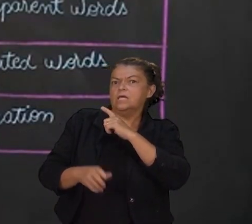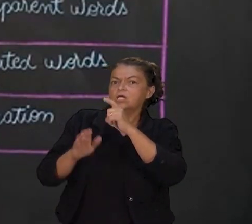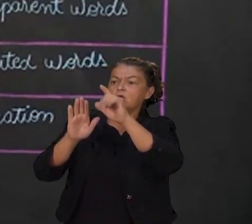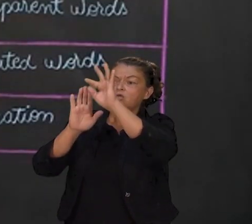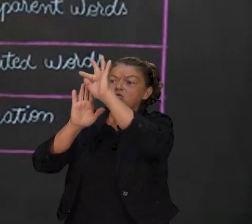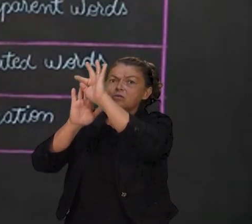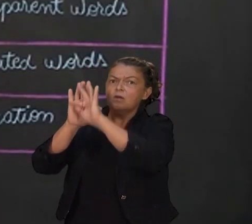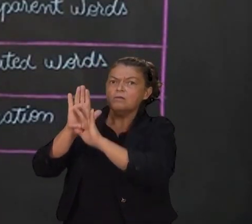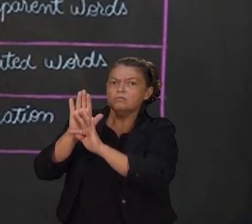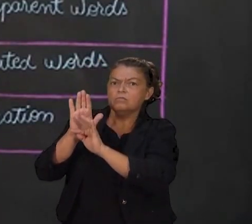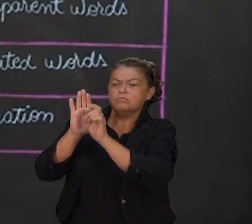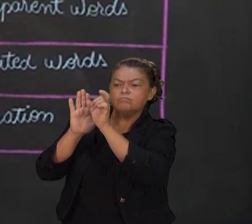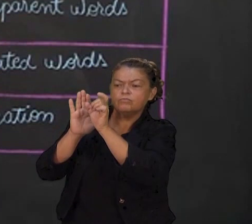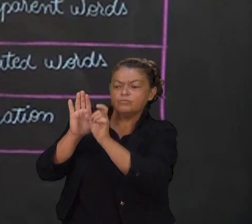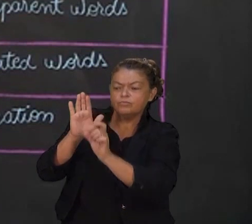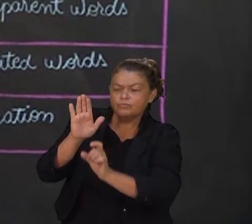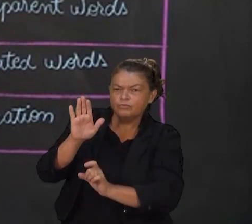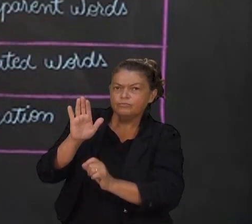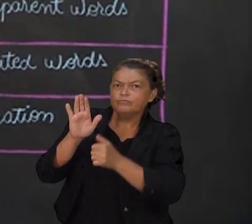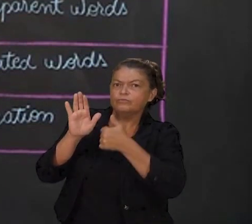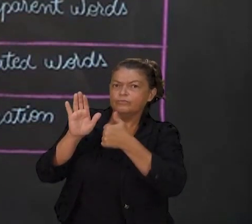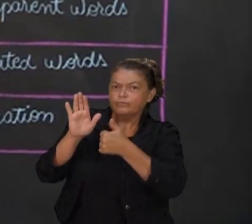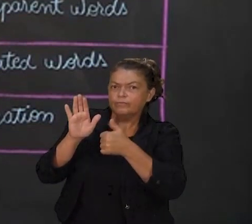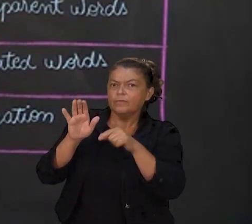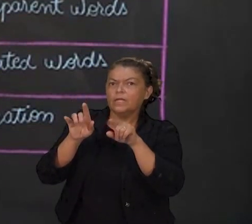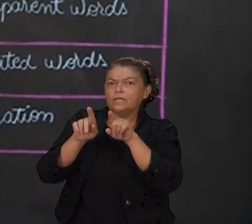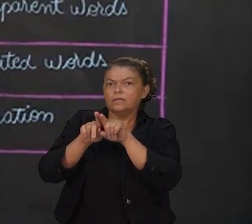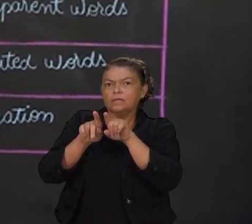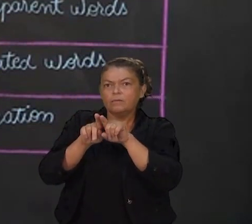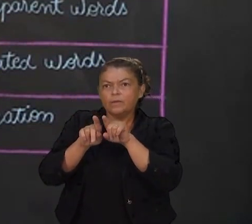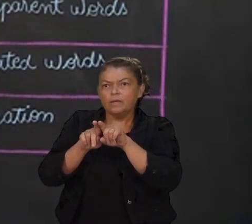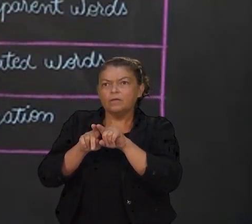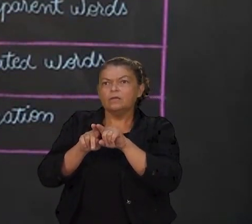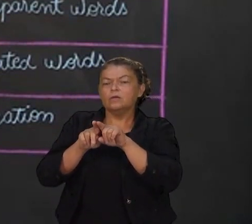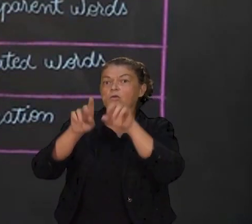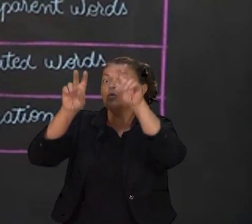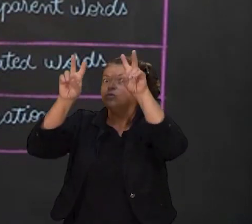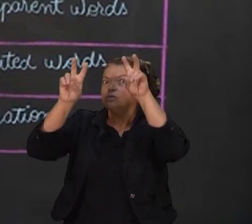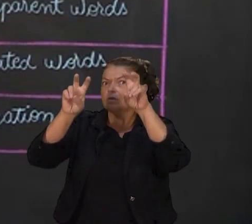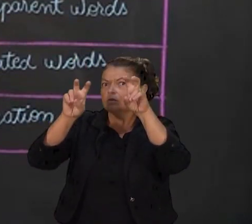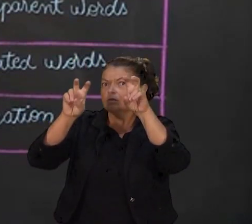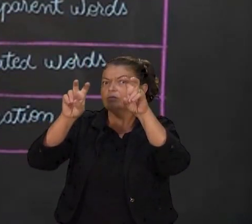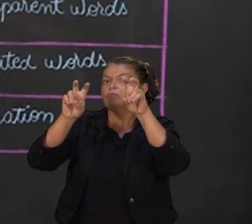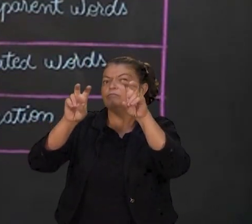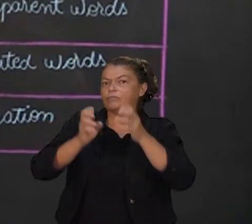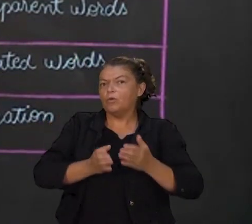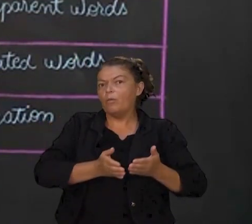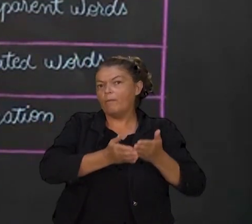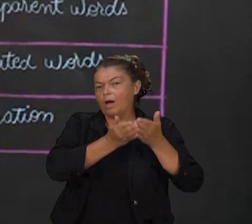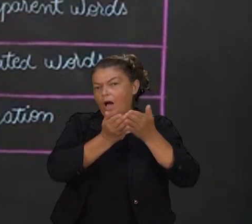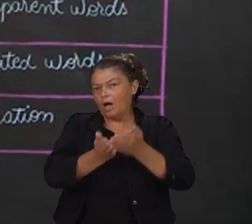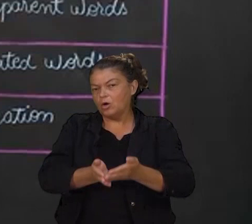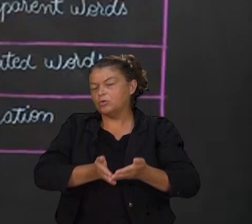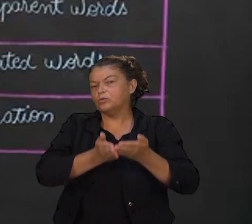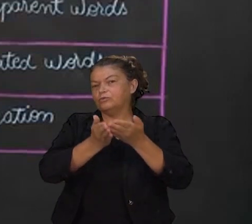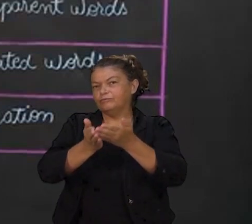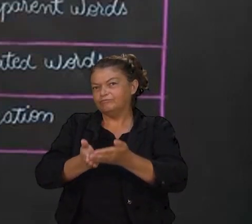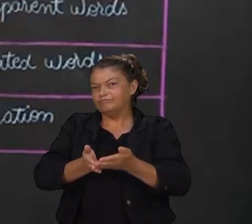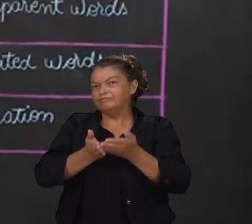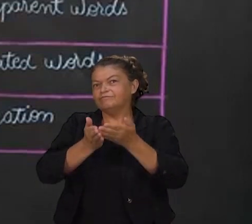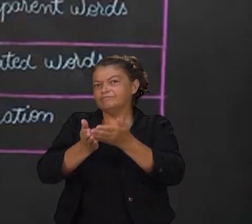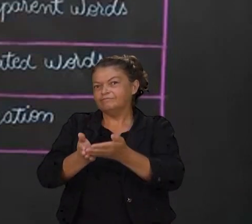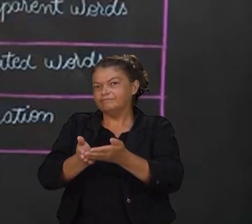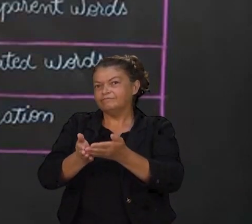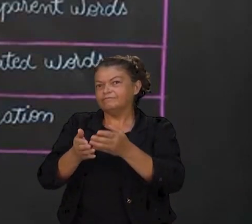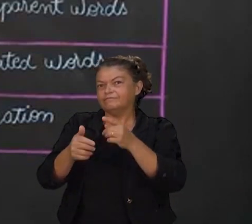de repeated words. Eu vejo aqui que no título eu tenho Titanic, eu